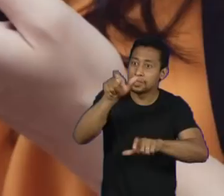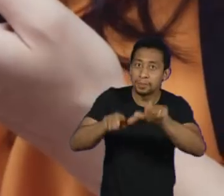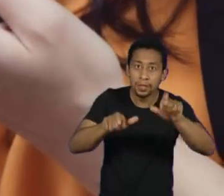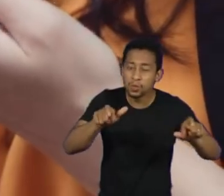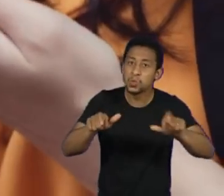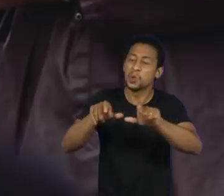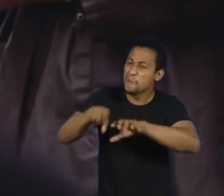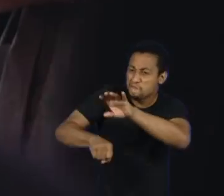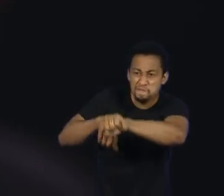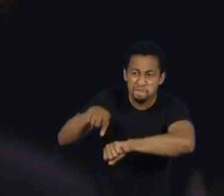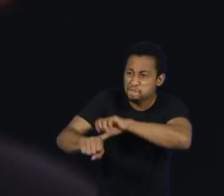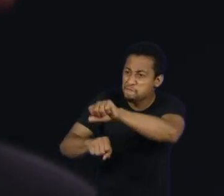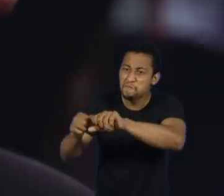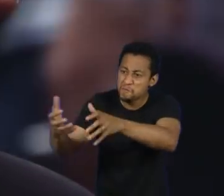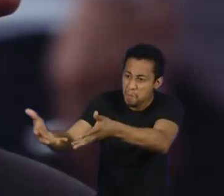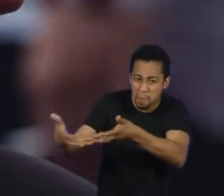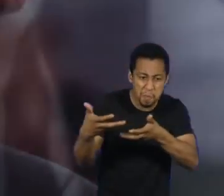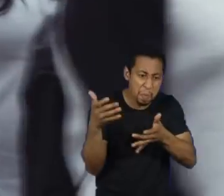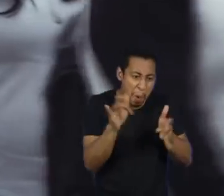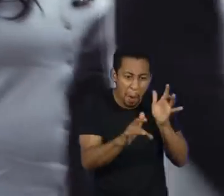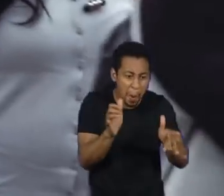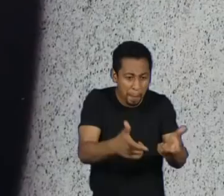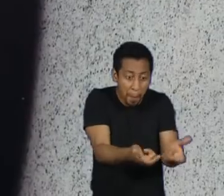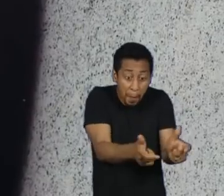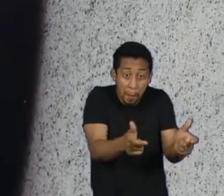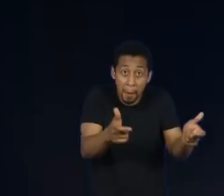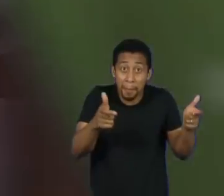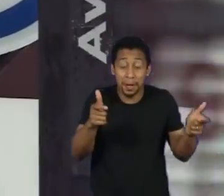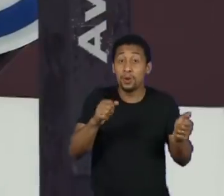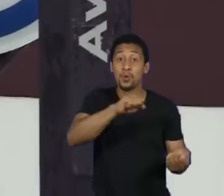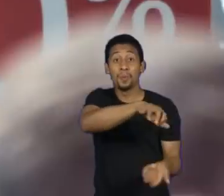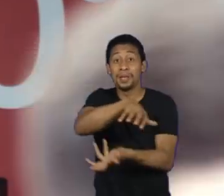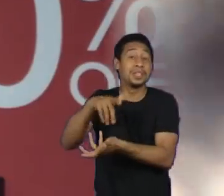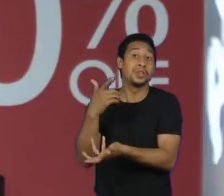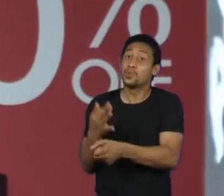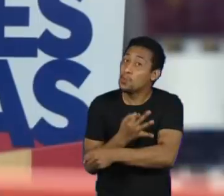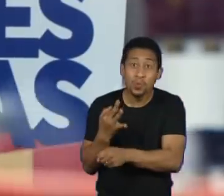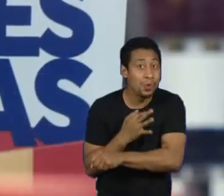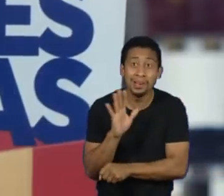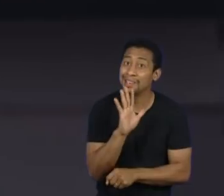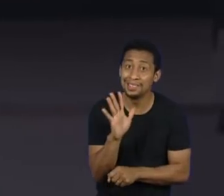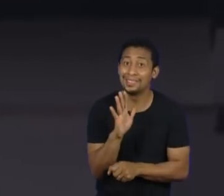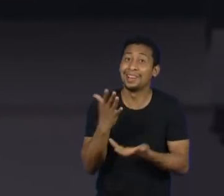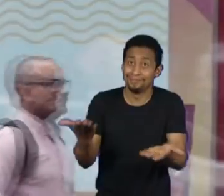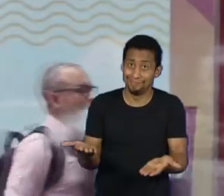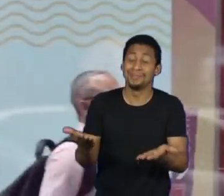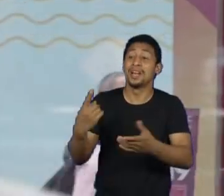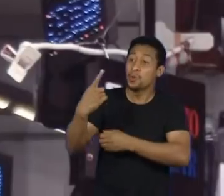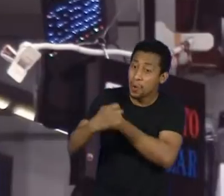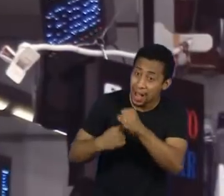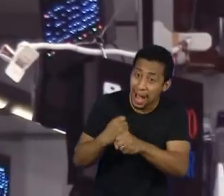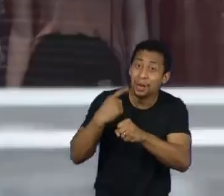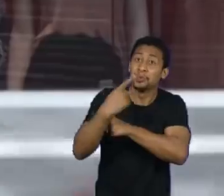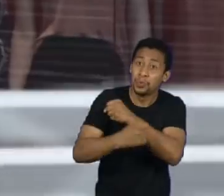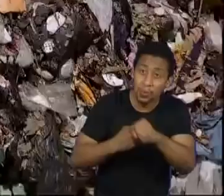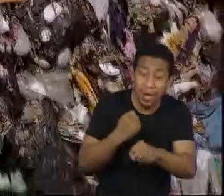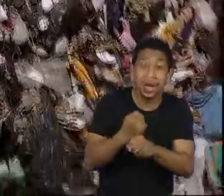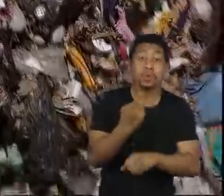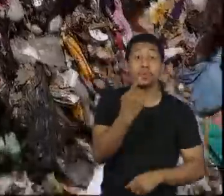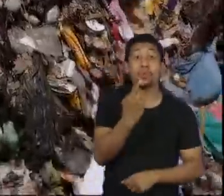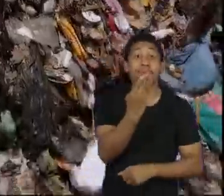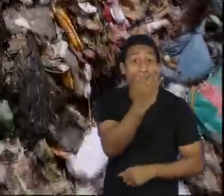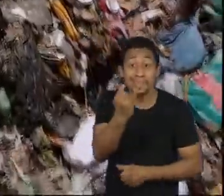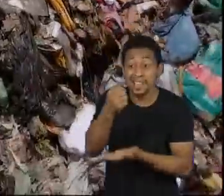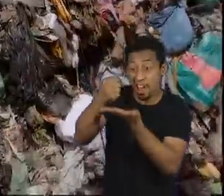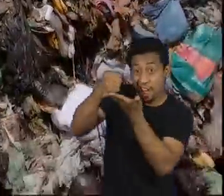capaz de renovar e produz muitas vezes para jogar fora. A cada ano, mais de 1 bilhão de